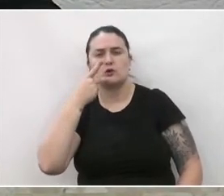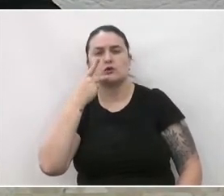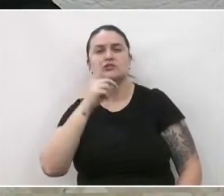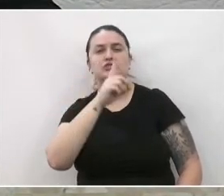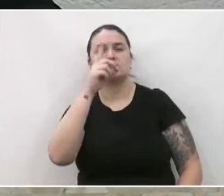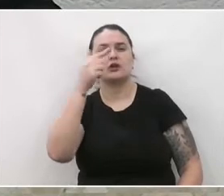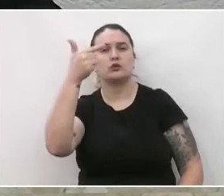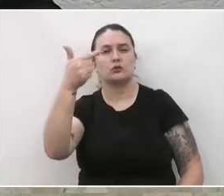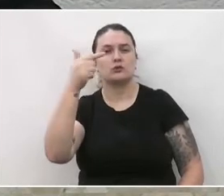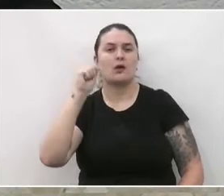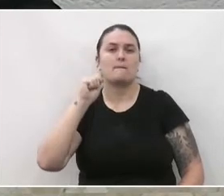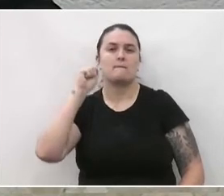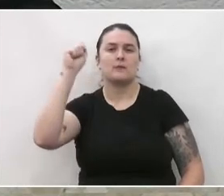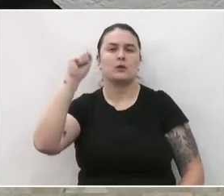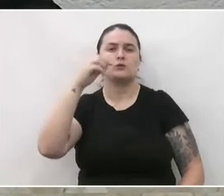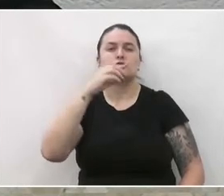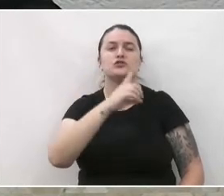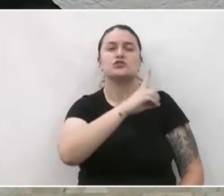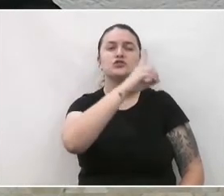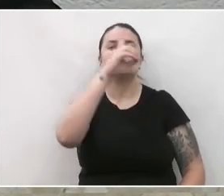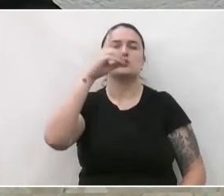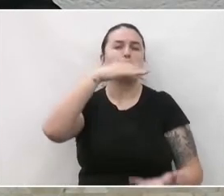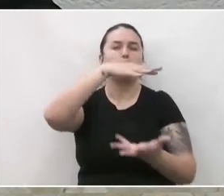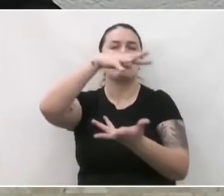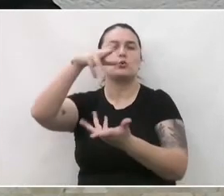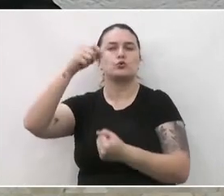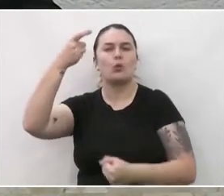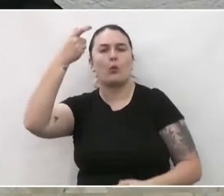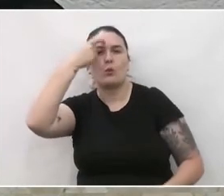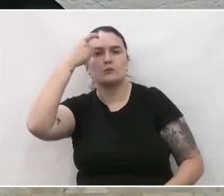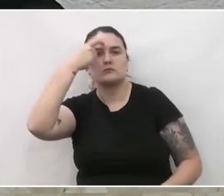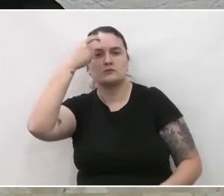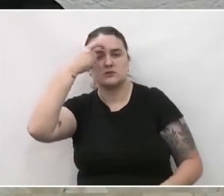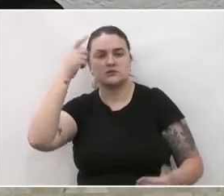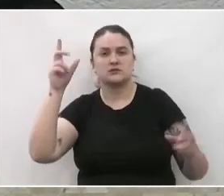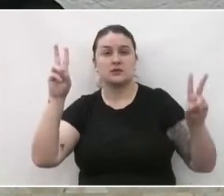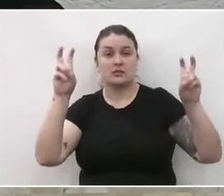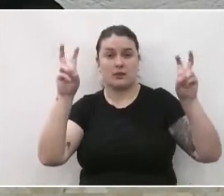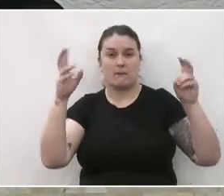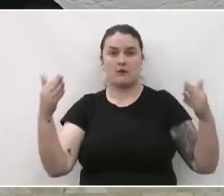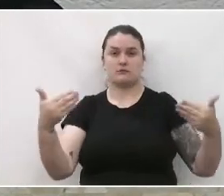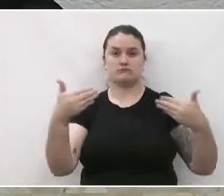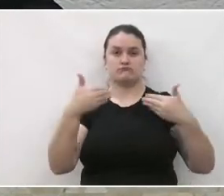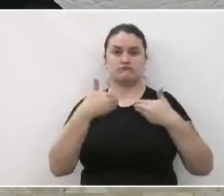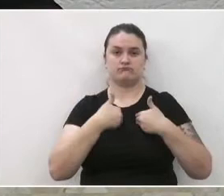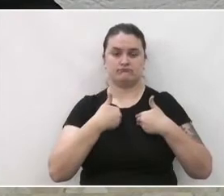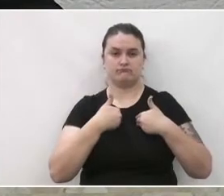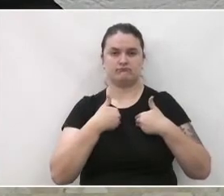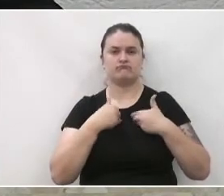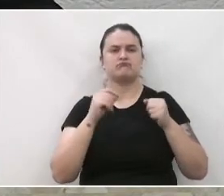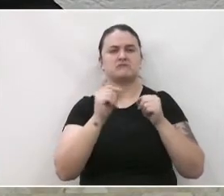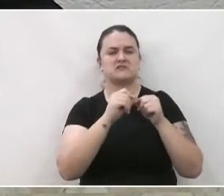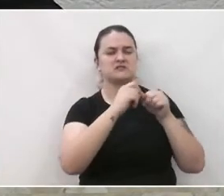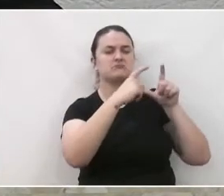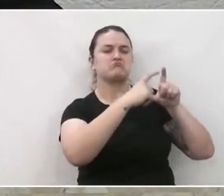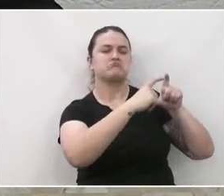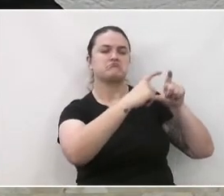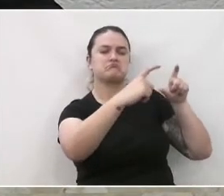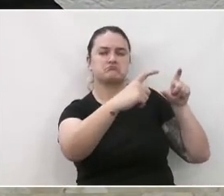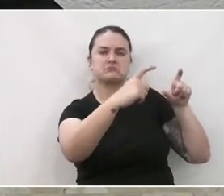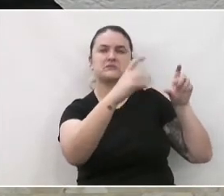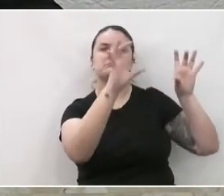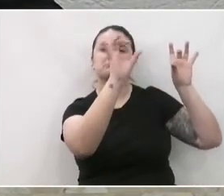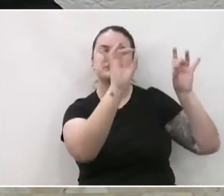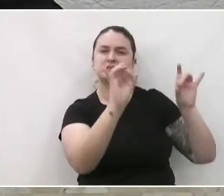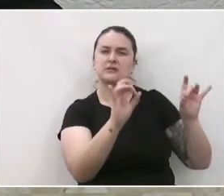abril como Dia Mundial da Conscientização do Autismo. Dia em que cartões postais de diversos lugares do mundo